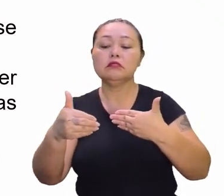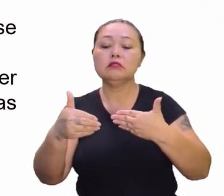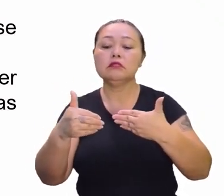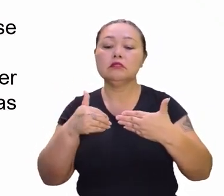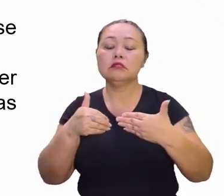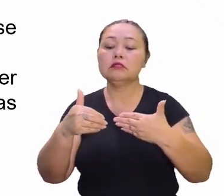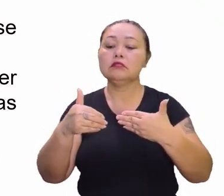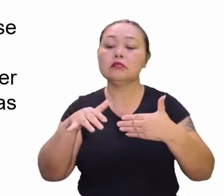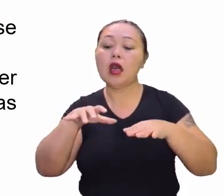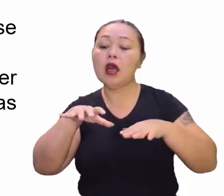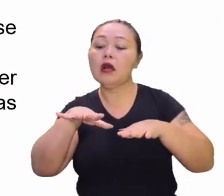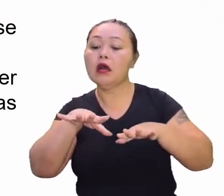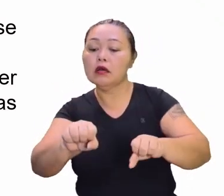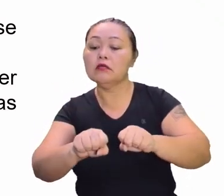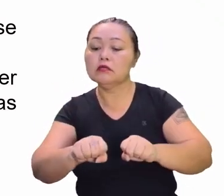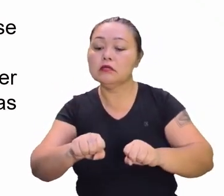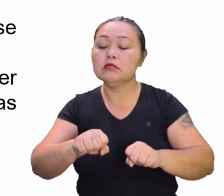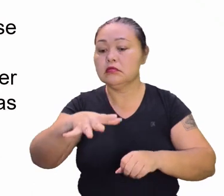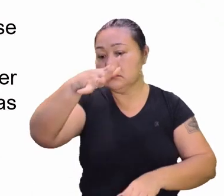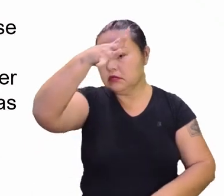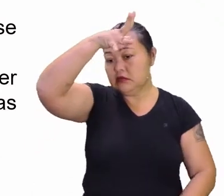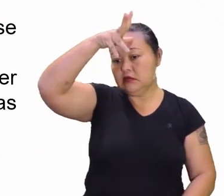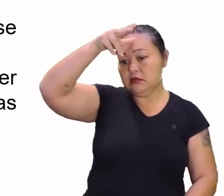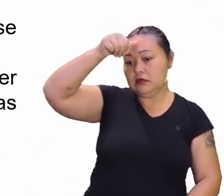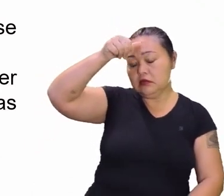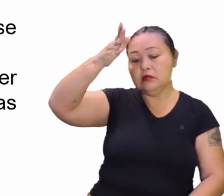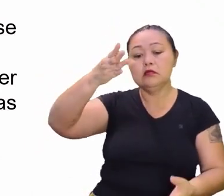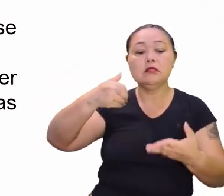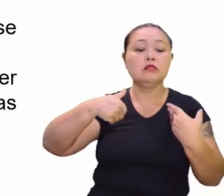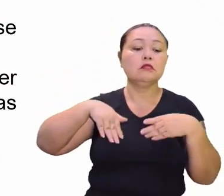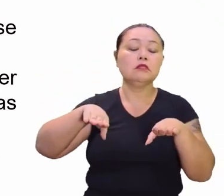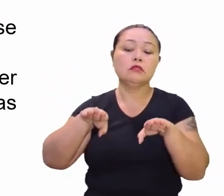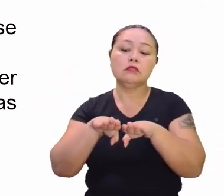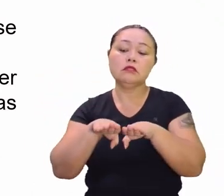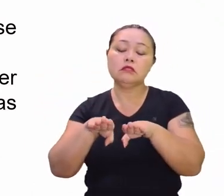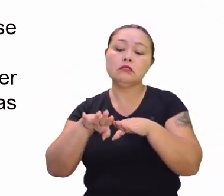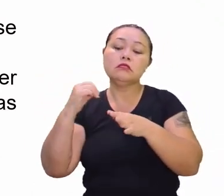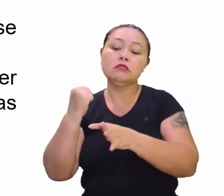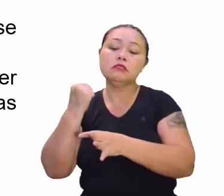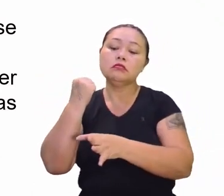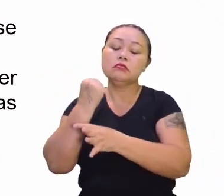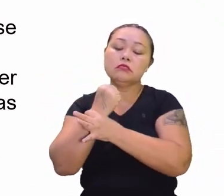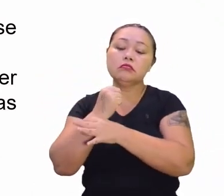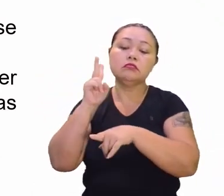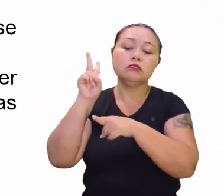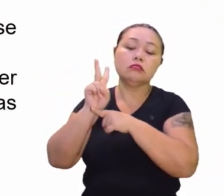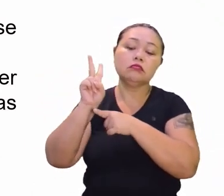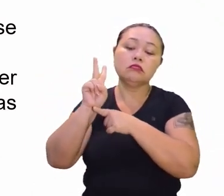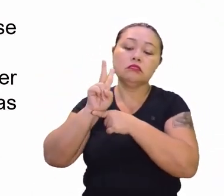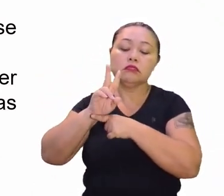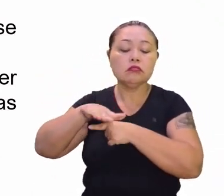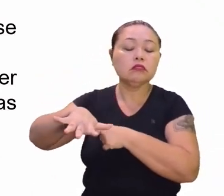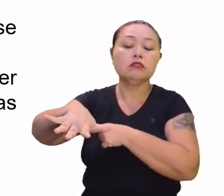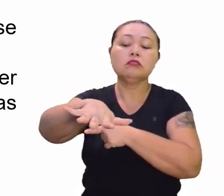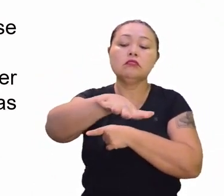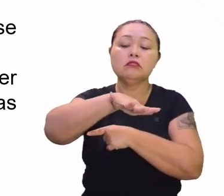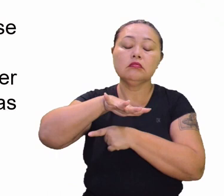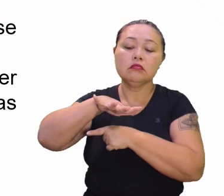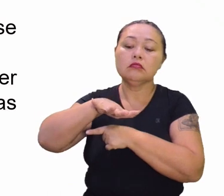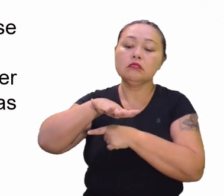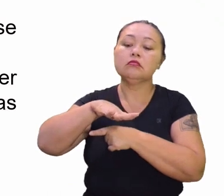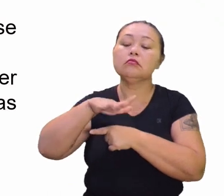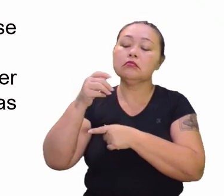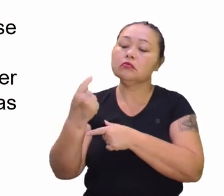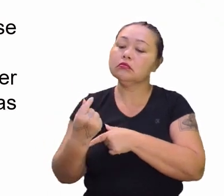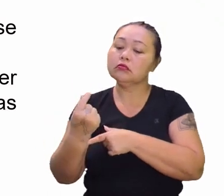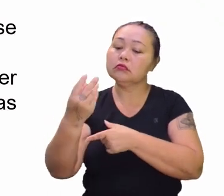Essa questão da invasão das terras da Amazônia e também faz garantir essa proteção das áreas aqui do